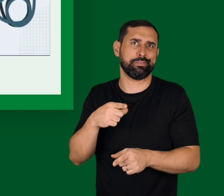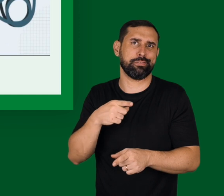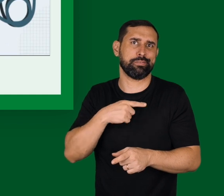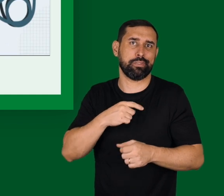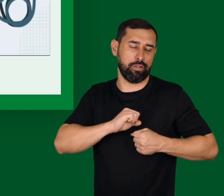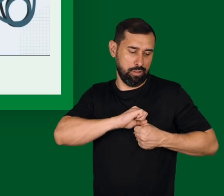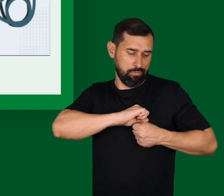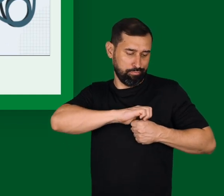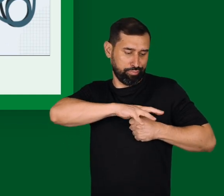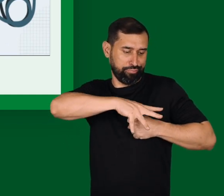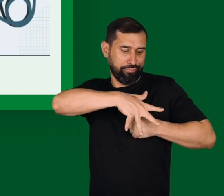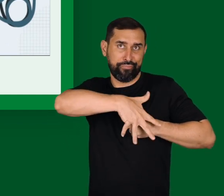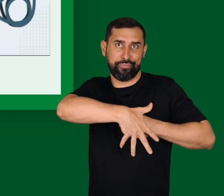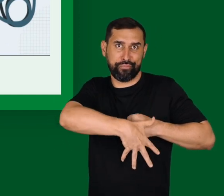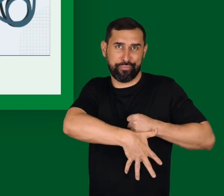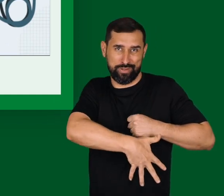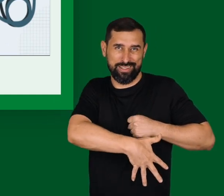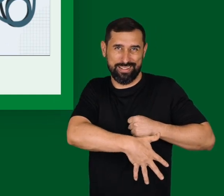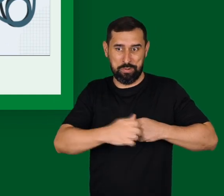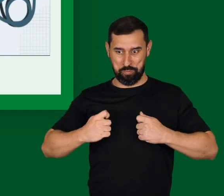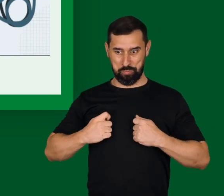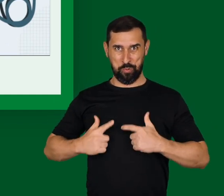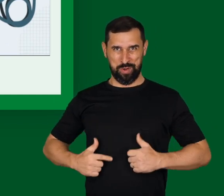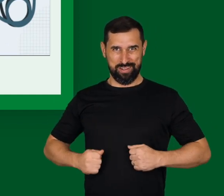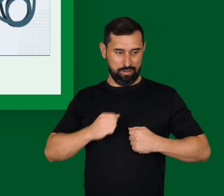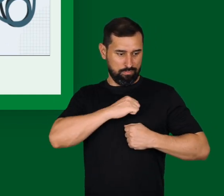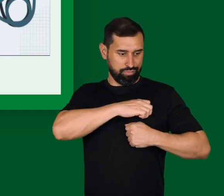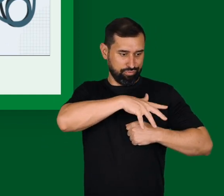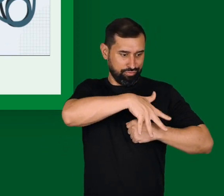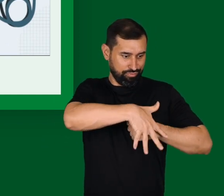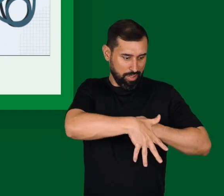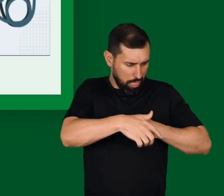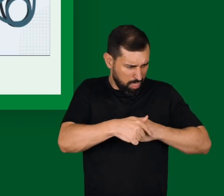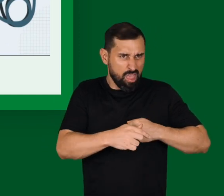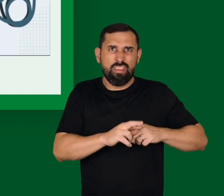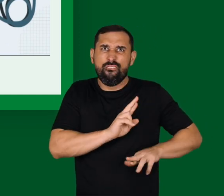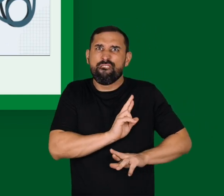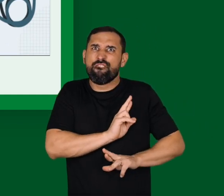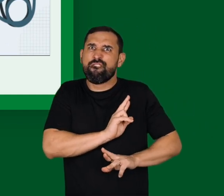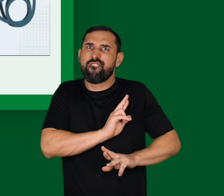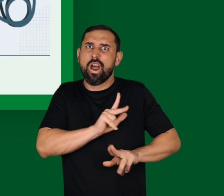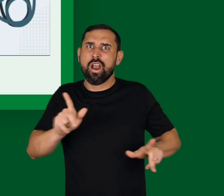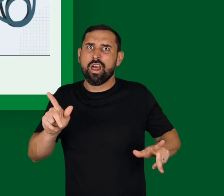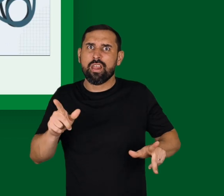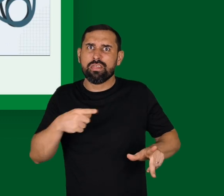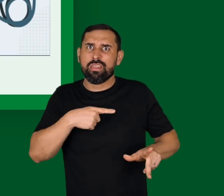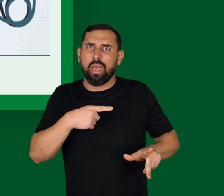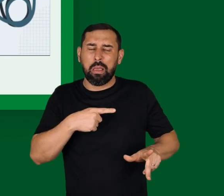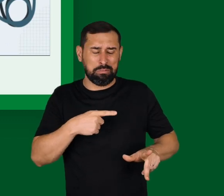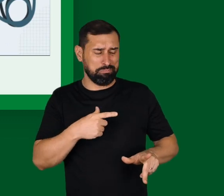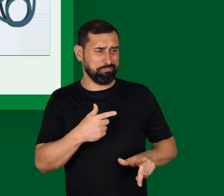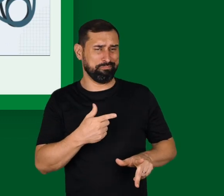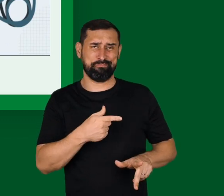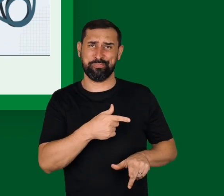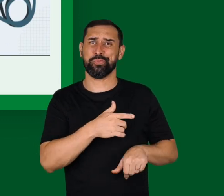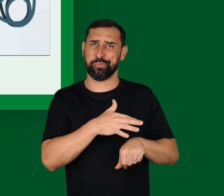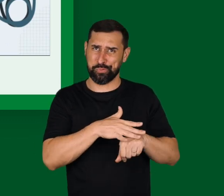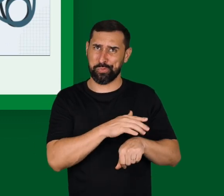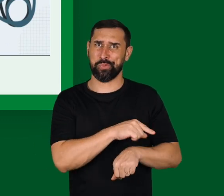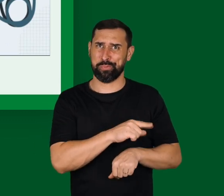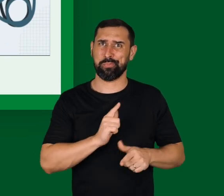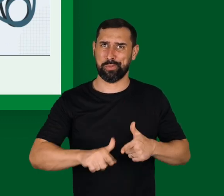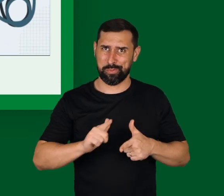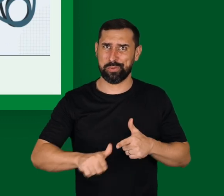da vasculação coronariana por uma artéria pulmonar e artérias coronarianas anômalas que saem da